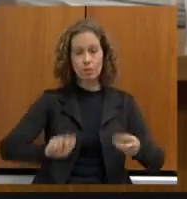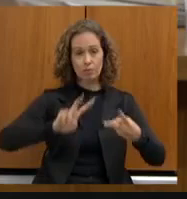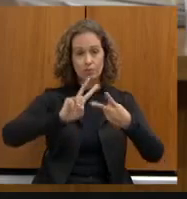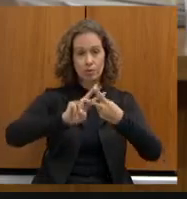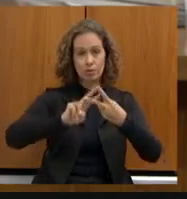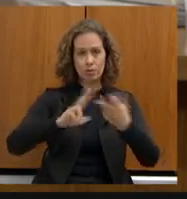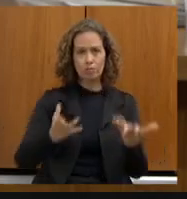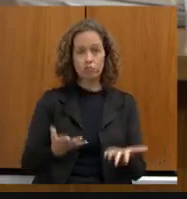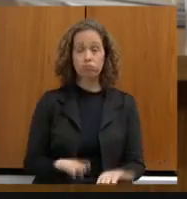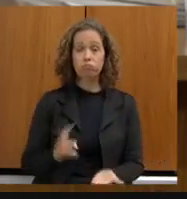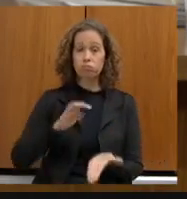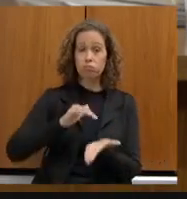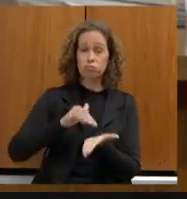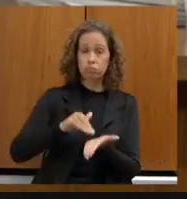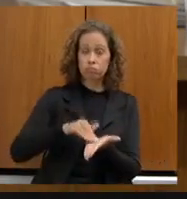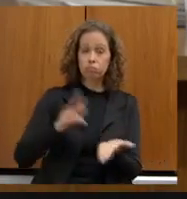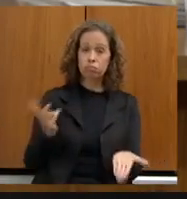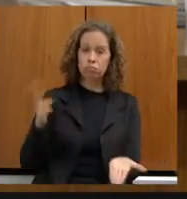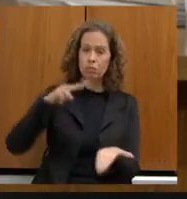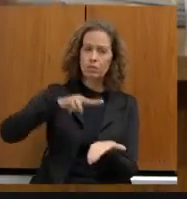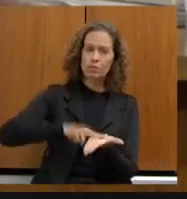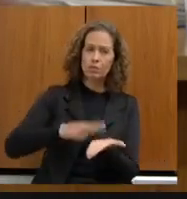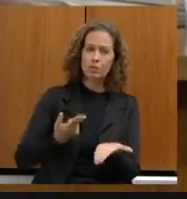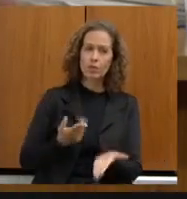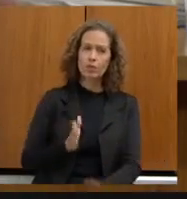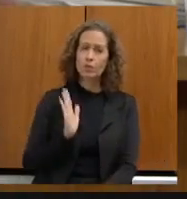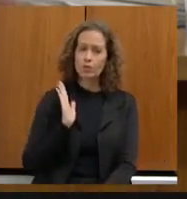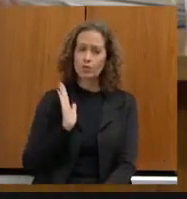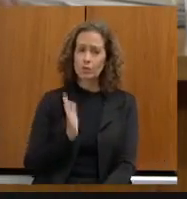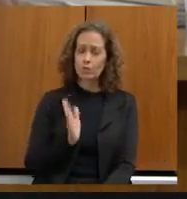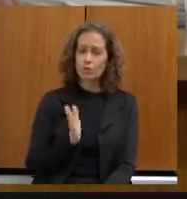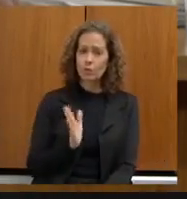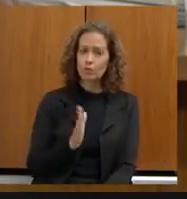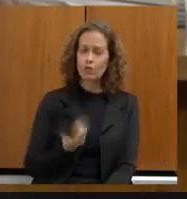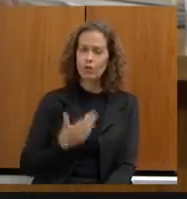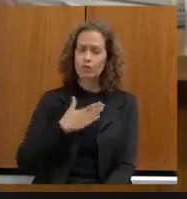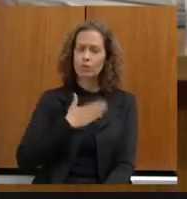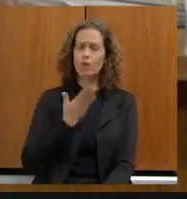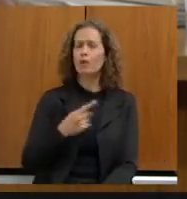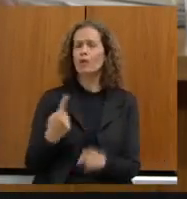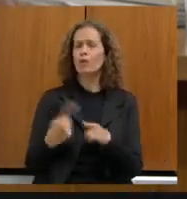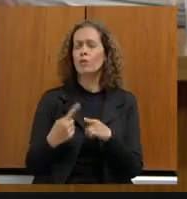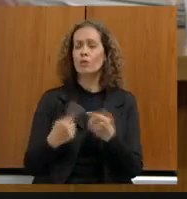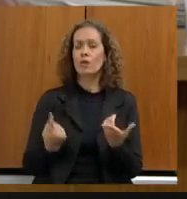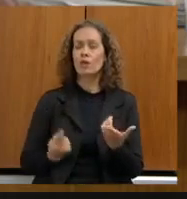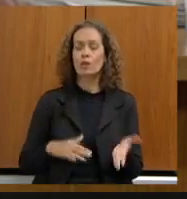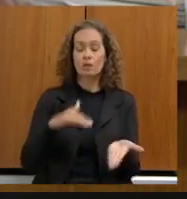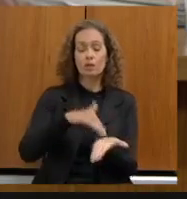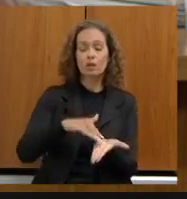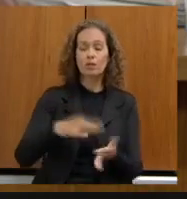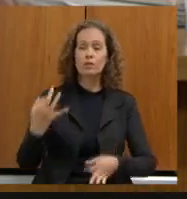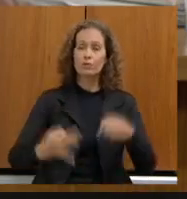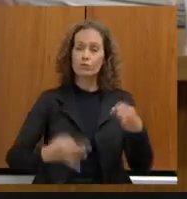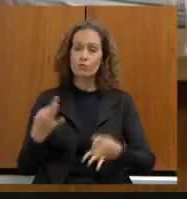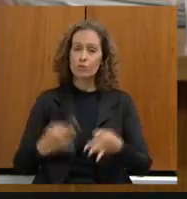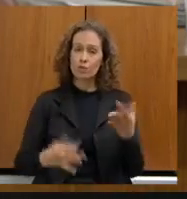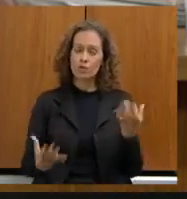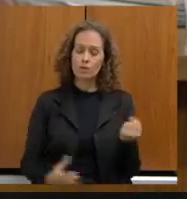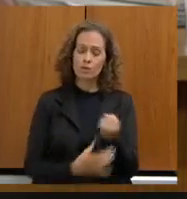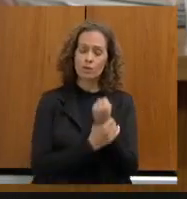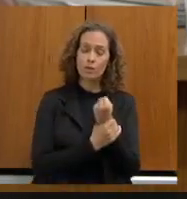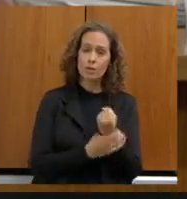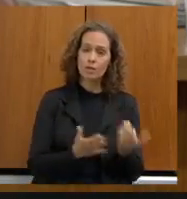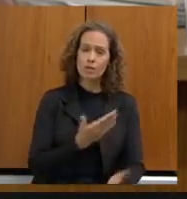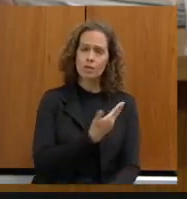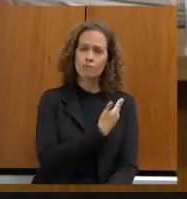a secretaria isso começou a ser feito e o de cara já fiquei um pouco assustada porque eu cheguei numa secretaria de justiça e Segurança Pública onde os